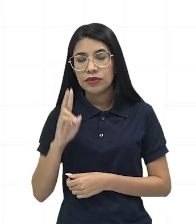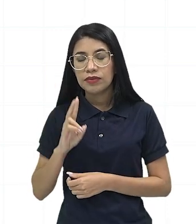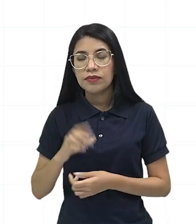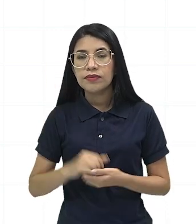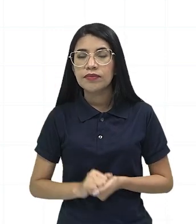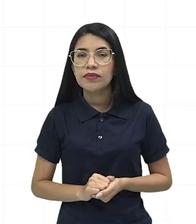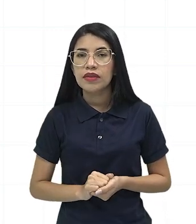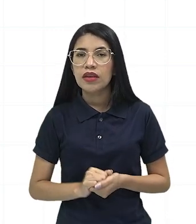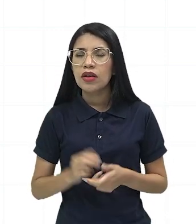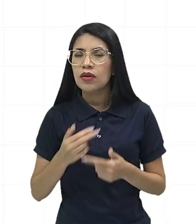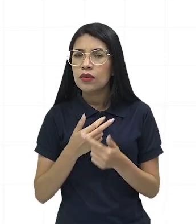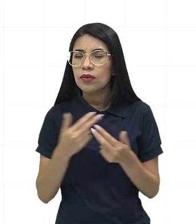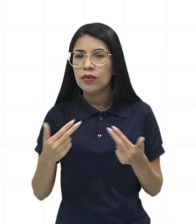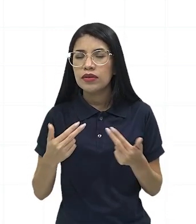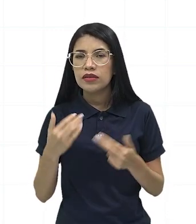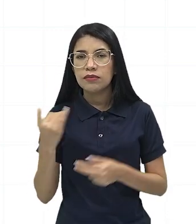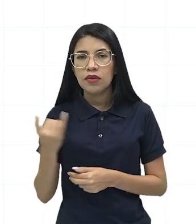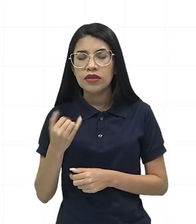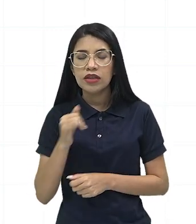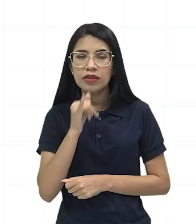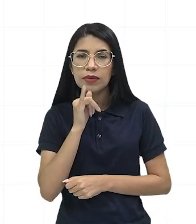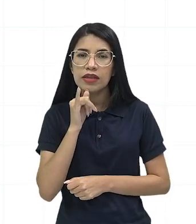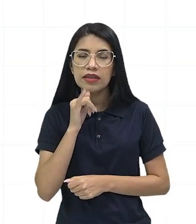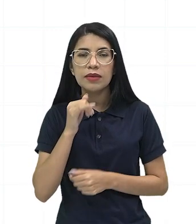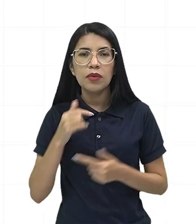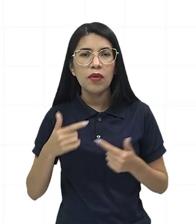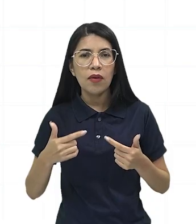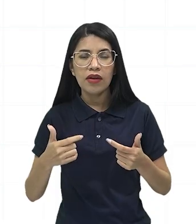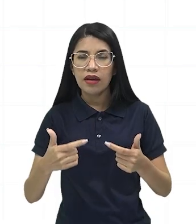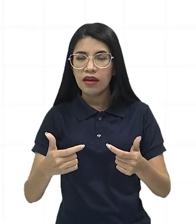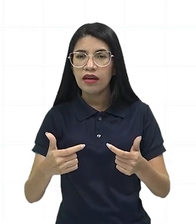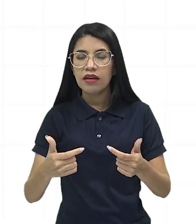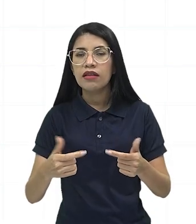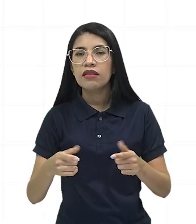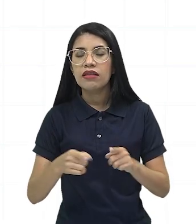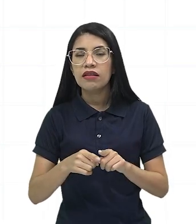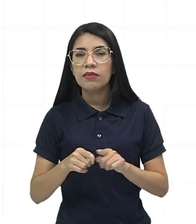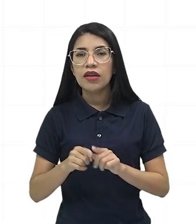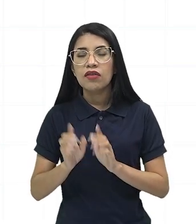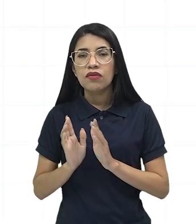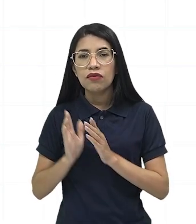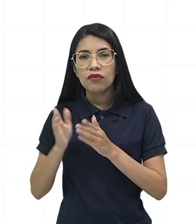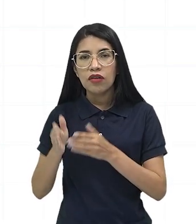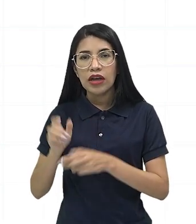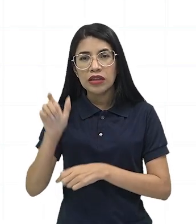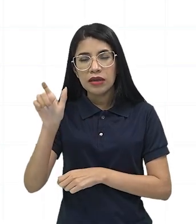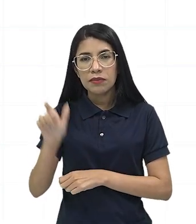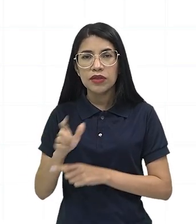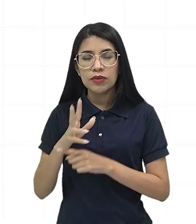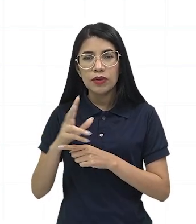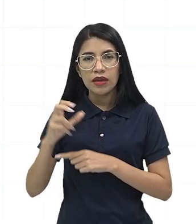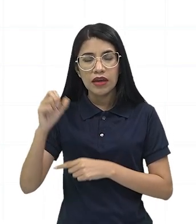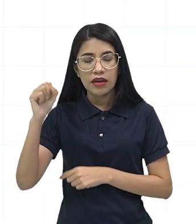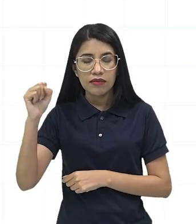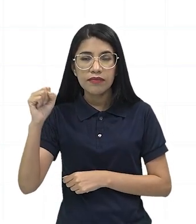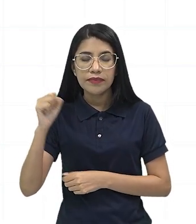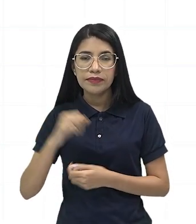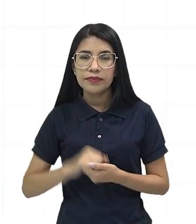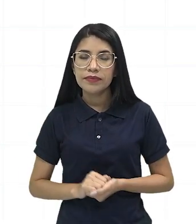esses fatos grandiosos, que podem ser guerras, por exemplo, e centrados na figura de um grande herói